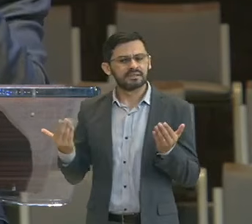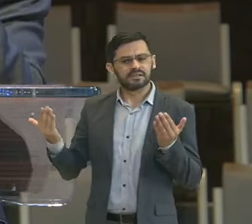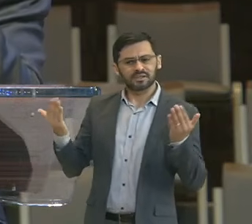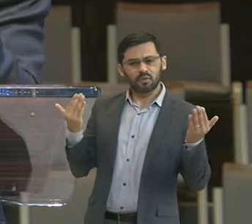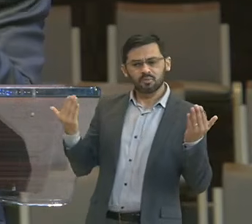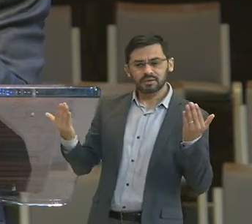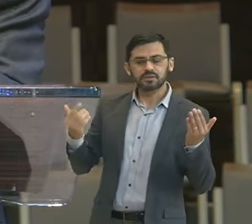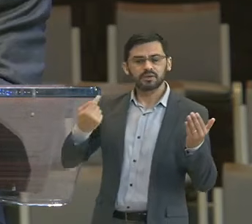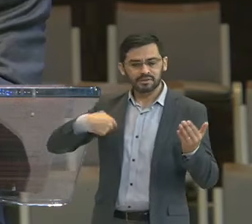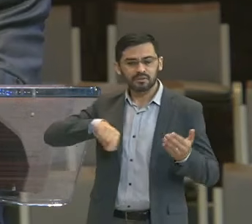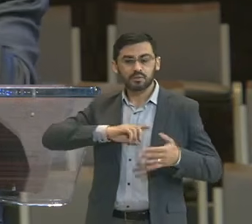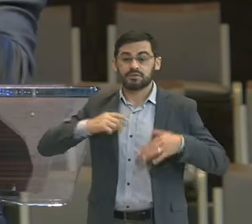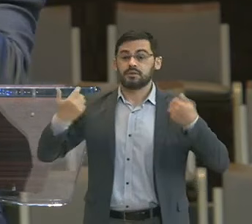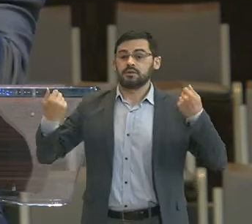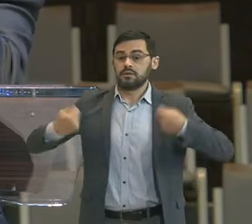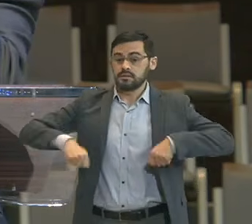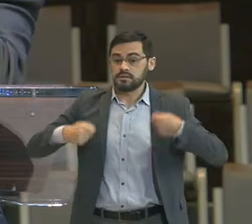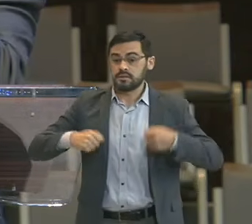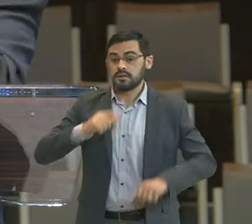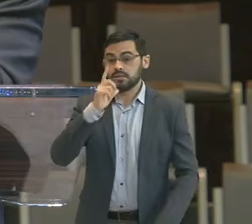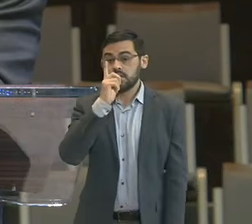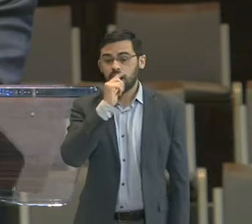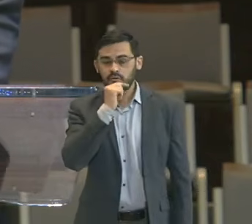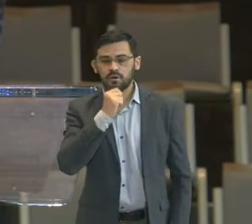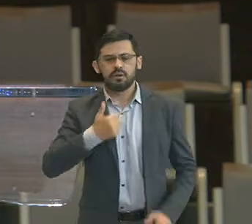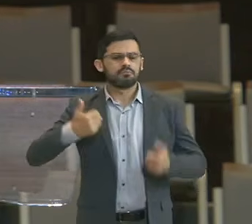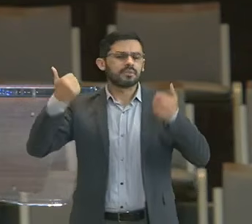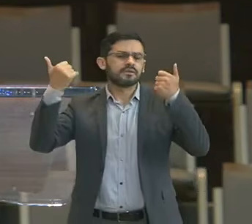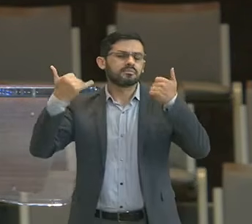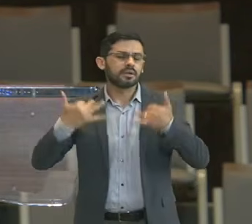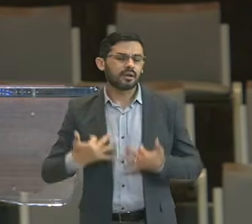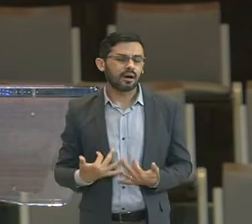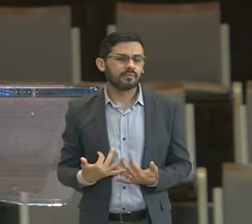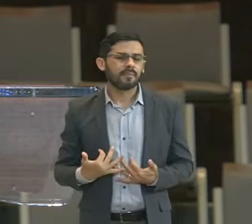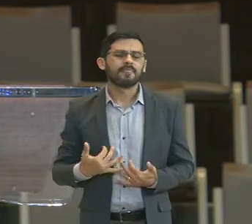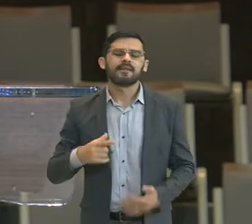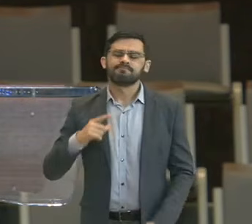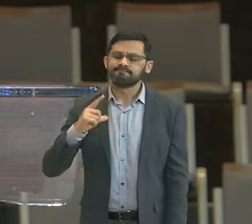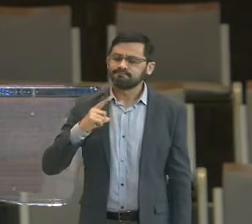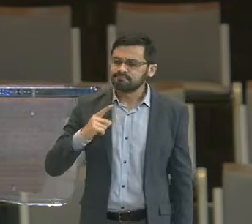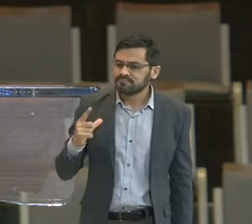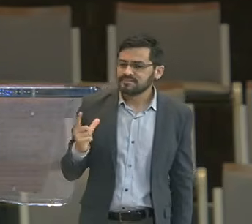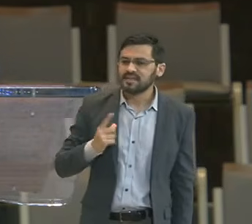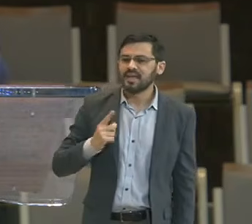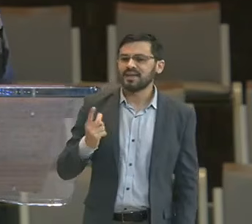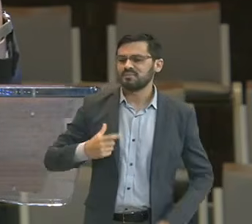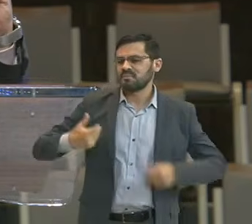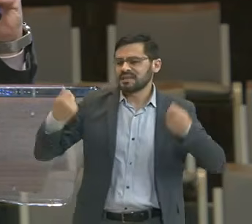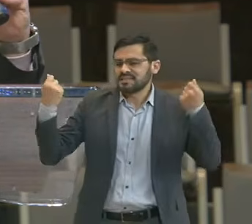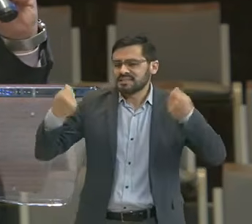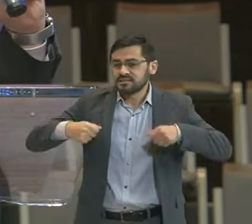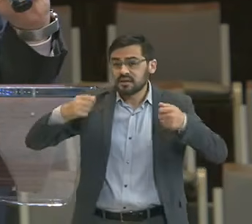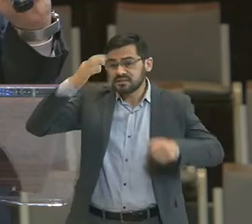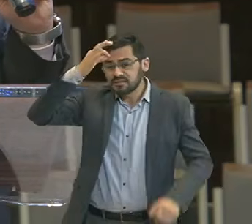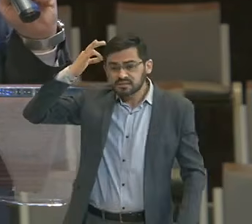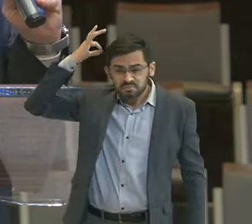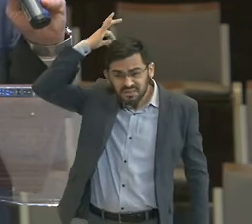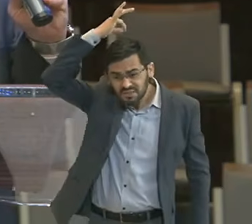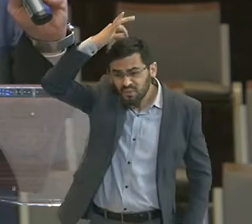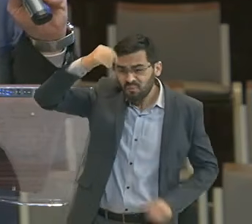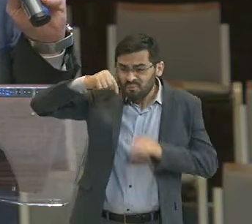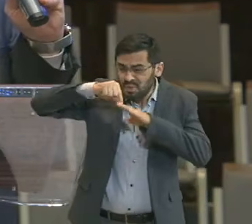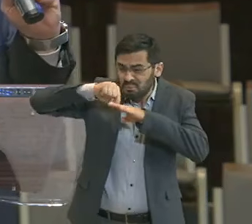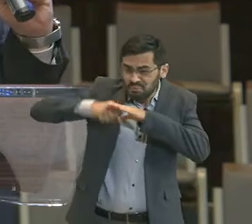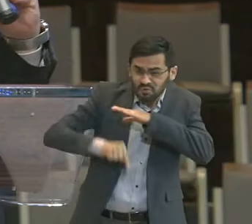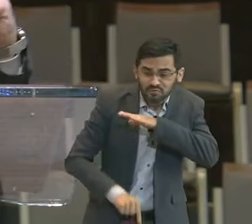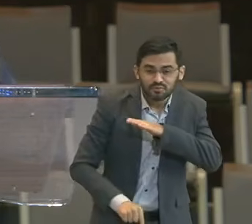nossa necessidade de água para dizer: olha, há uma necessidade espiritual